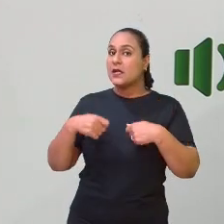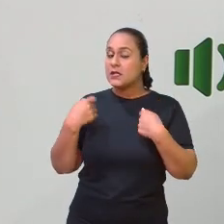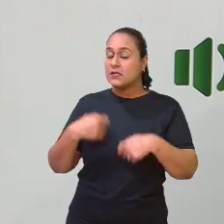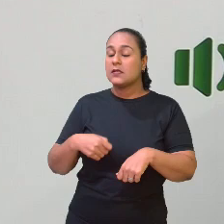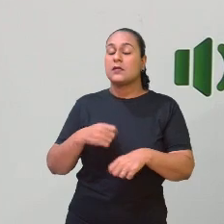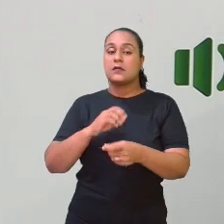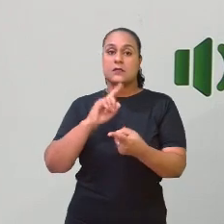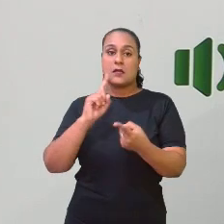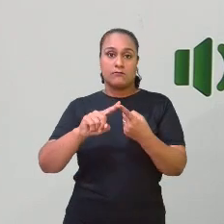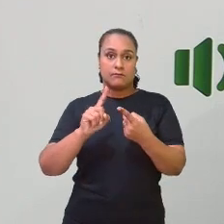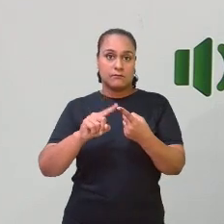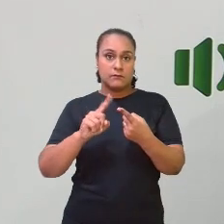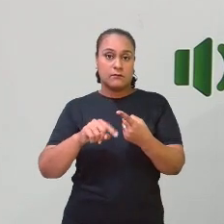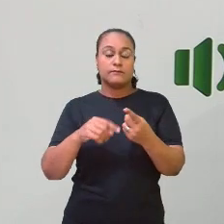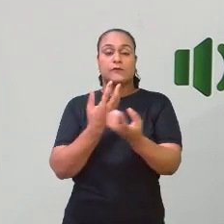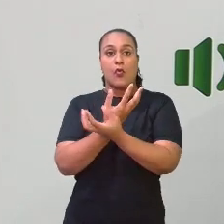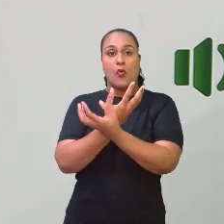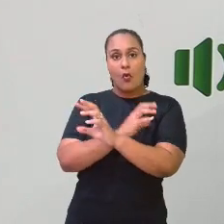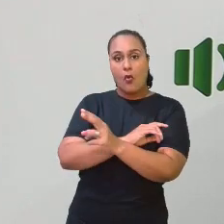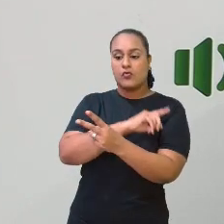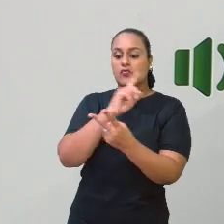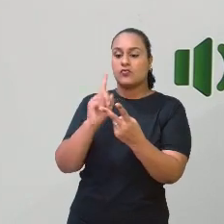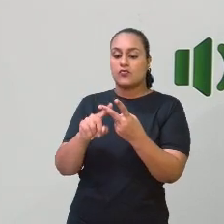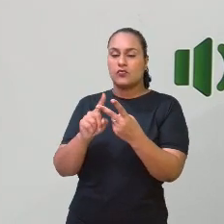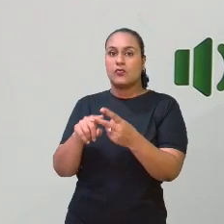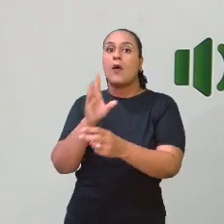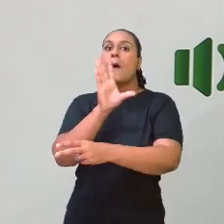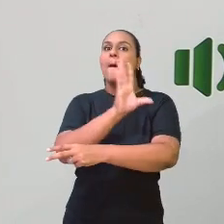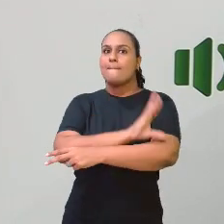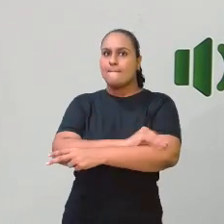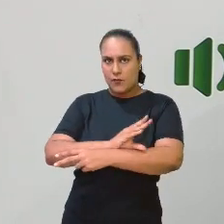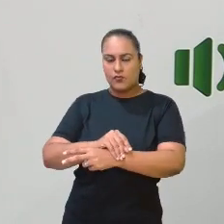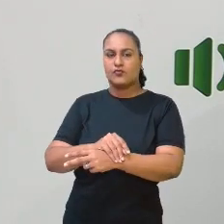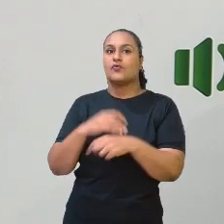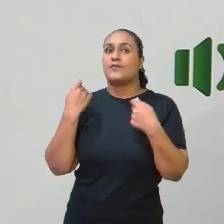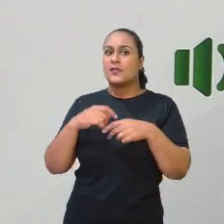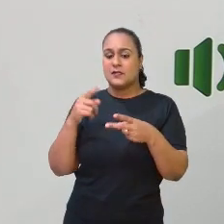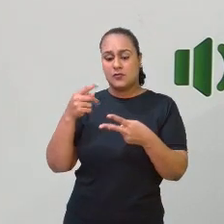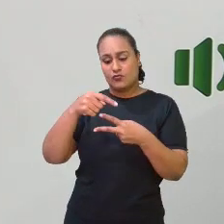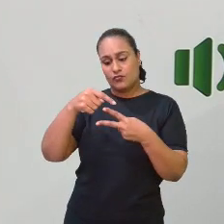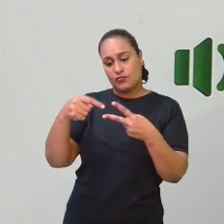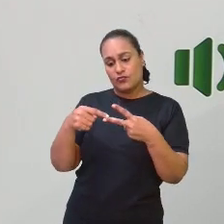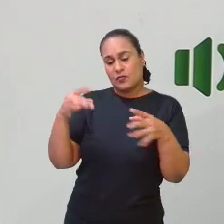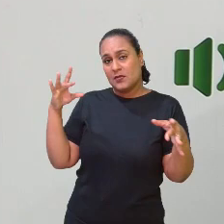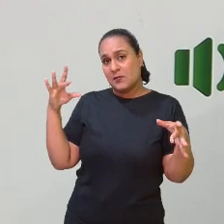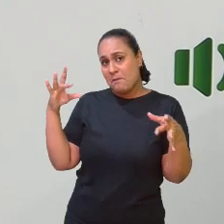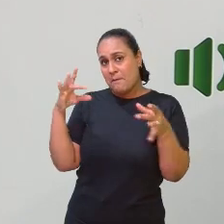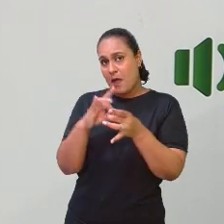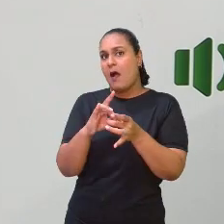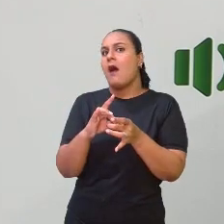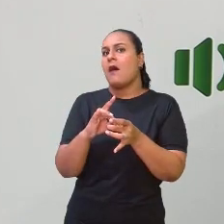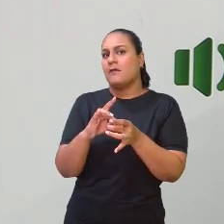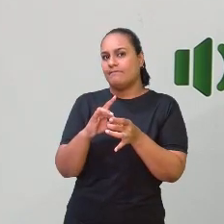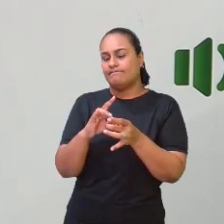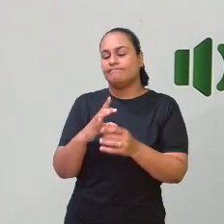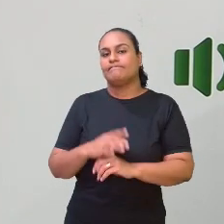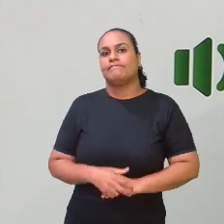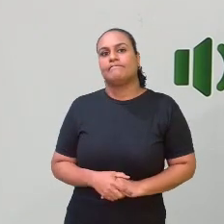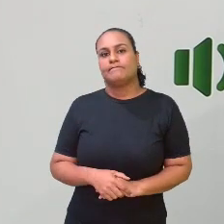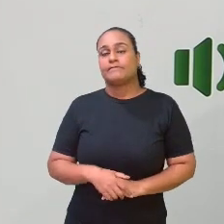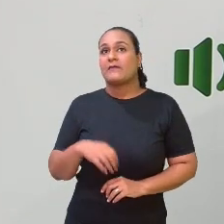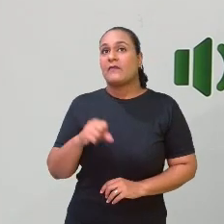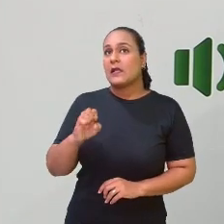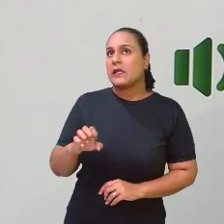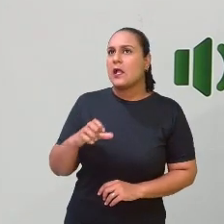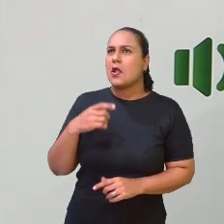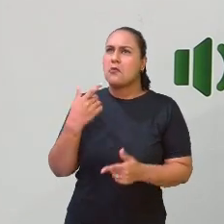que essa locomoção aconteça, eu preciso que esses dois sistemas caminhem unidos, tá? Se eu